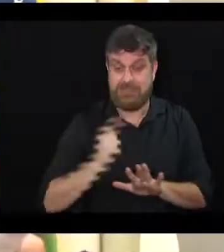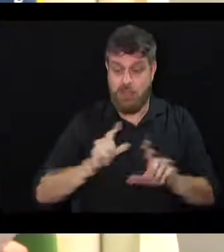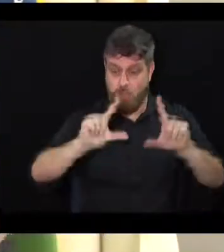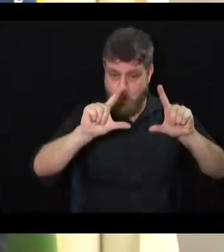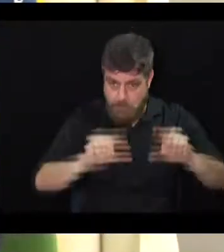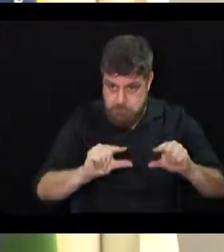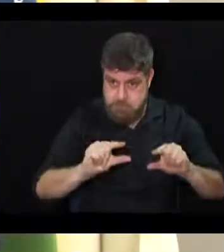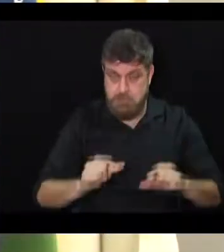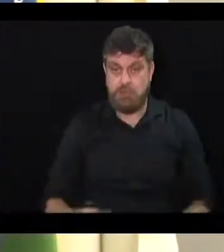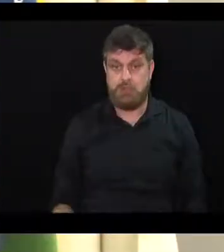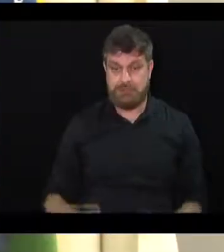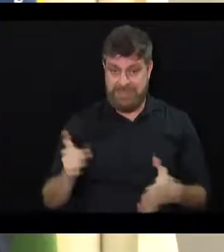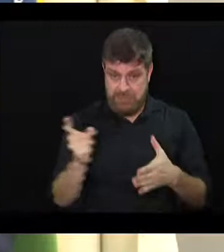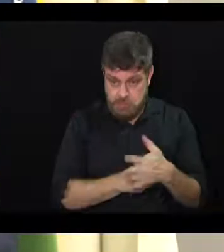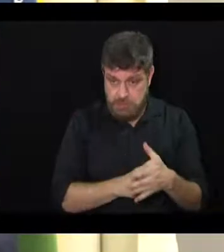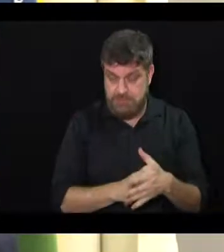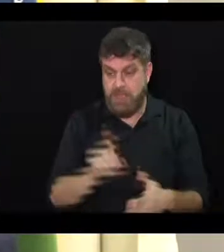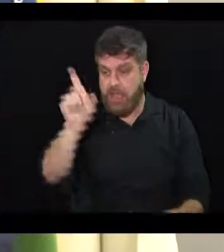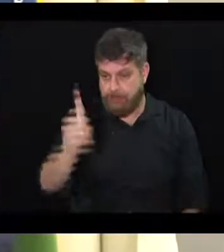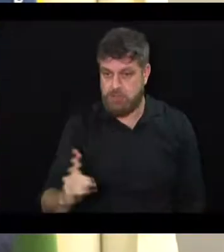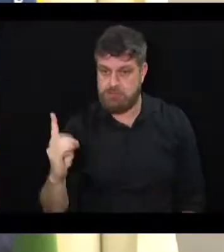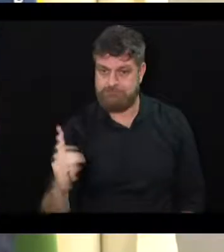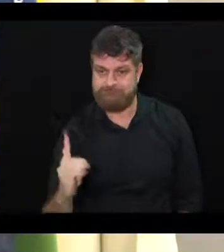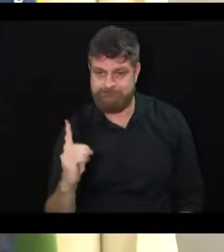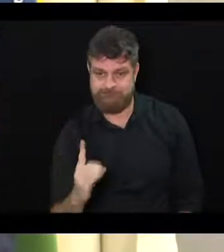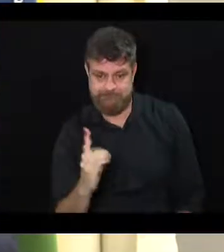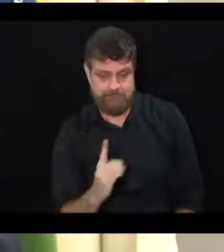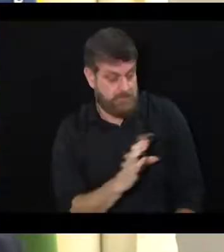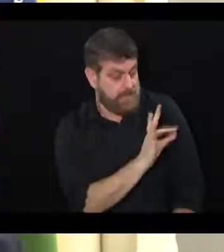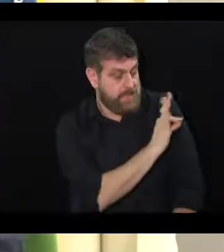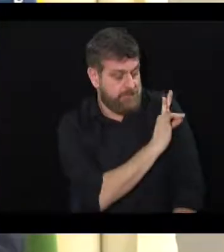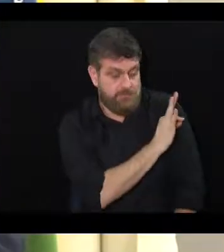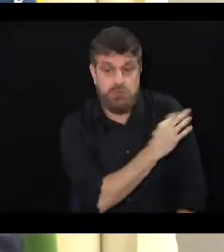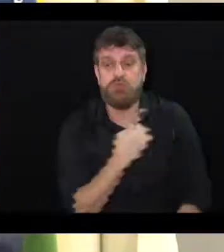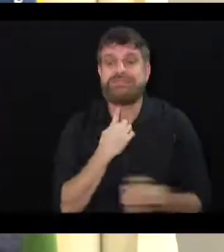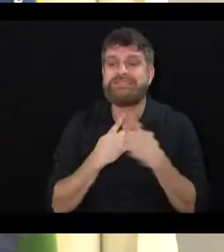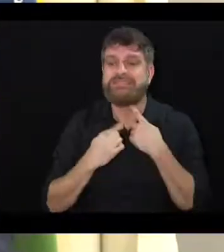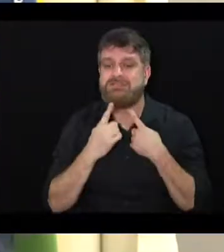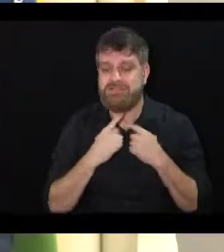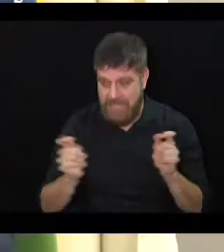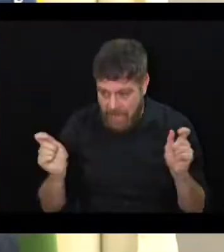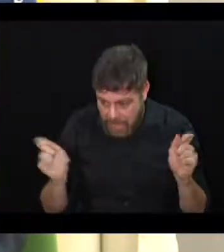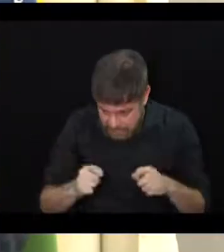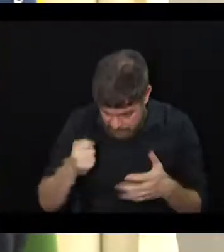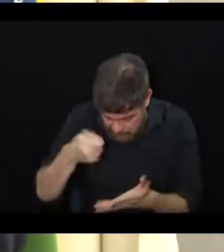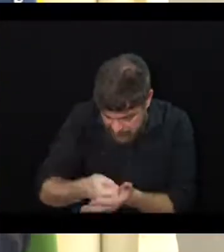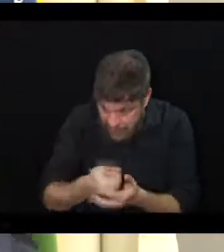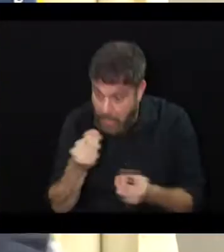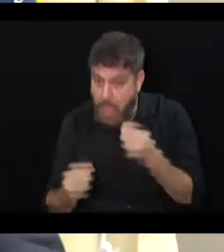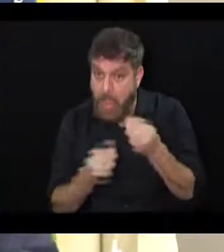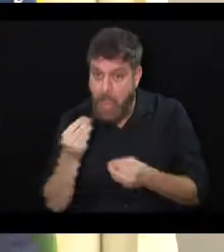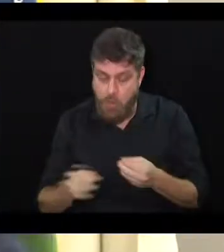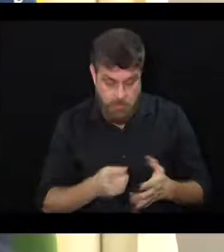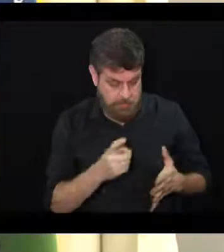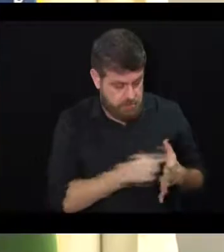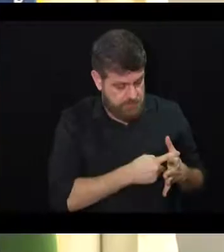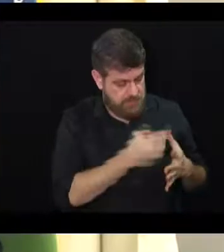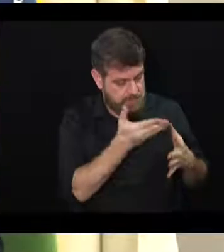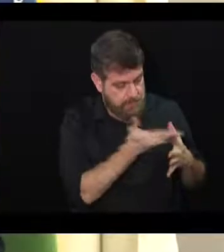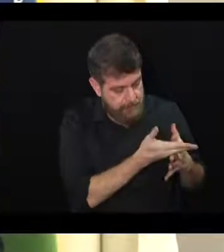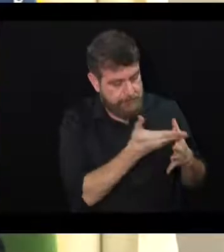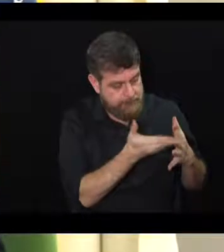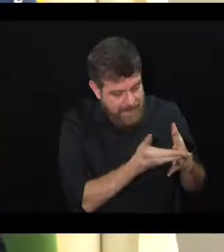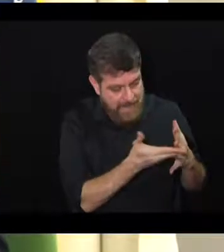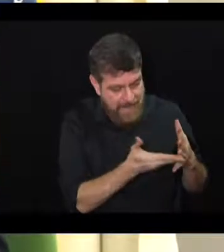da dívida, para permitir que aqueles contribuintes que queiram e tenham condições possam regularizar a situação fiscal